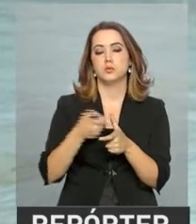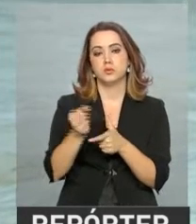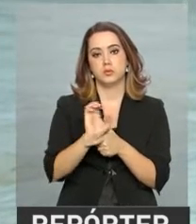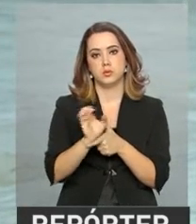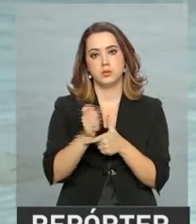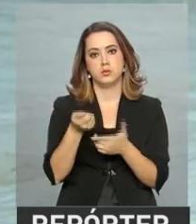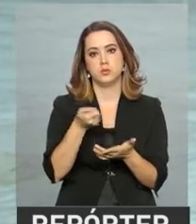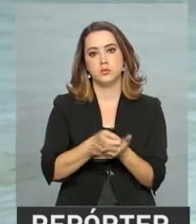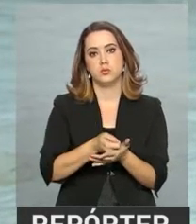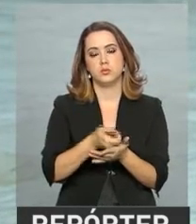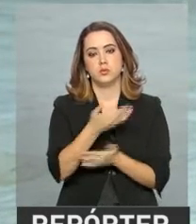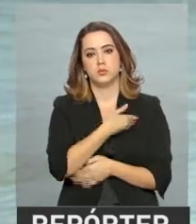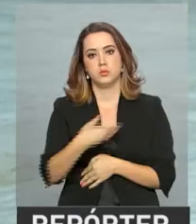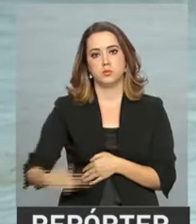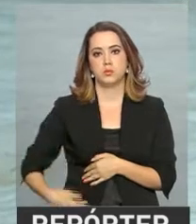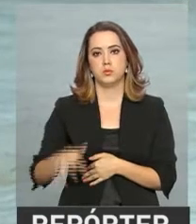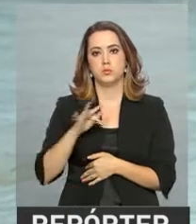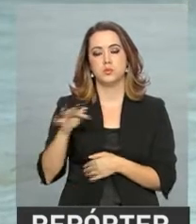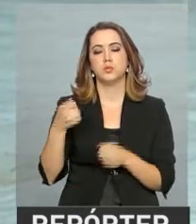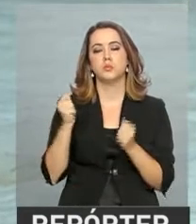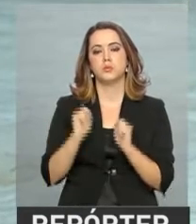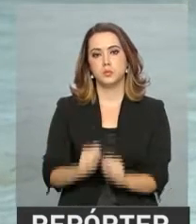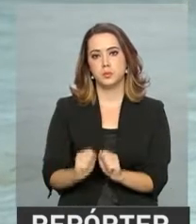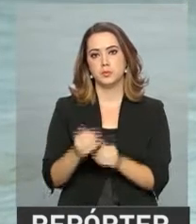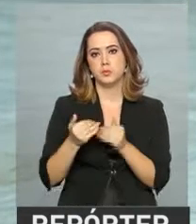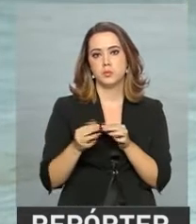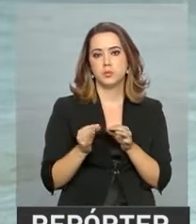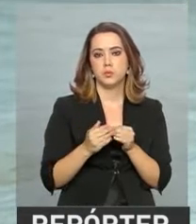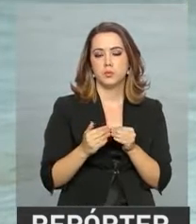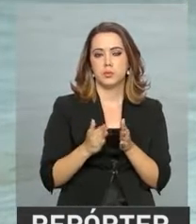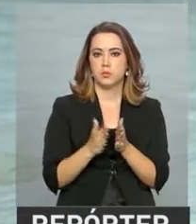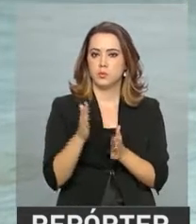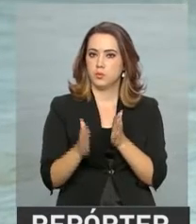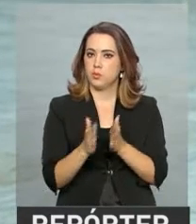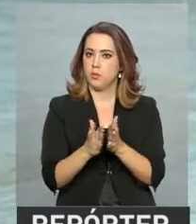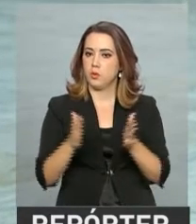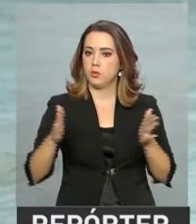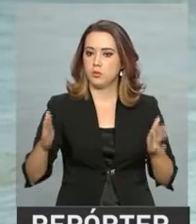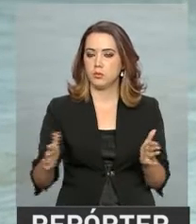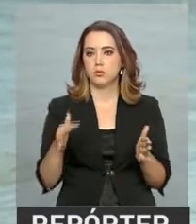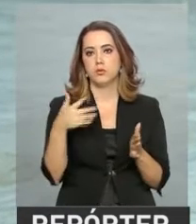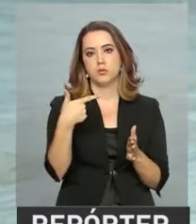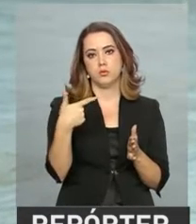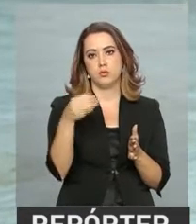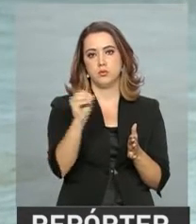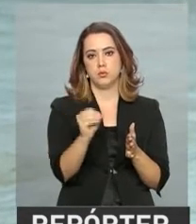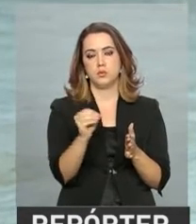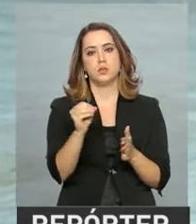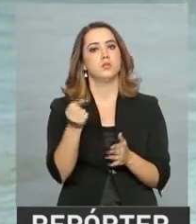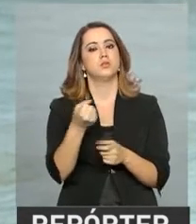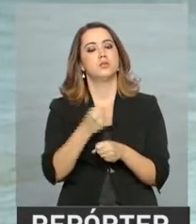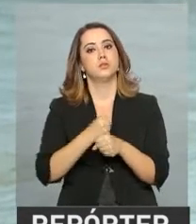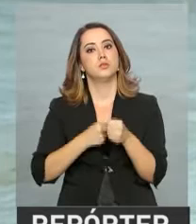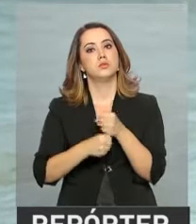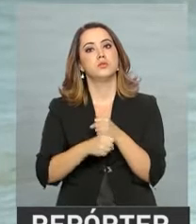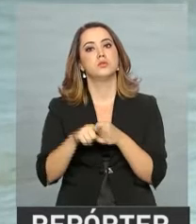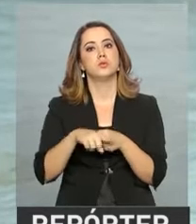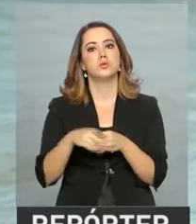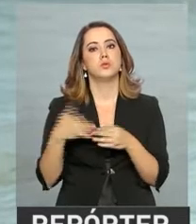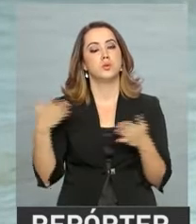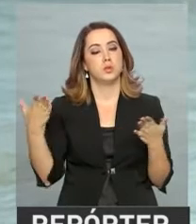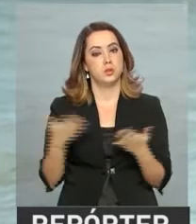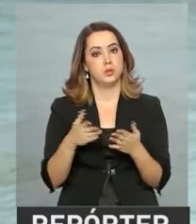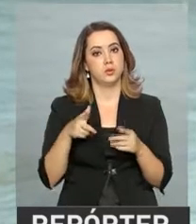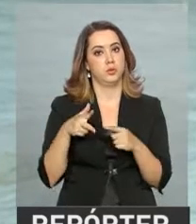que prevê um alongamento no pagamento desta dívida de 20 anos ea suspensão imediata dos pagamentos sai